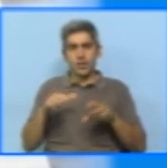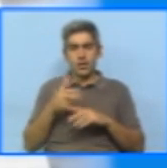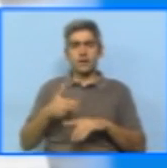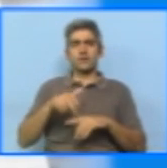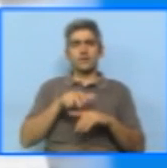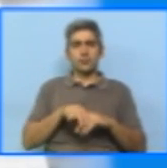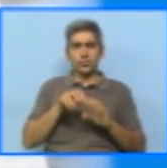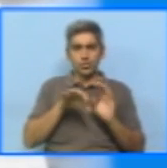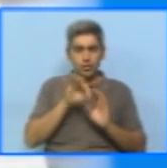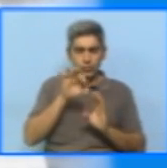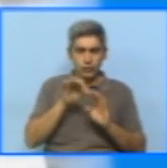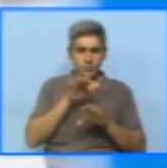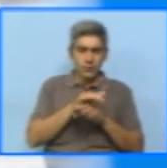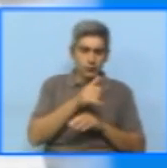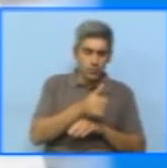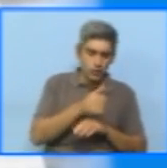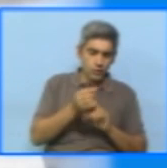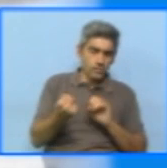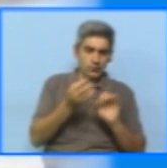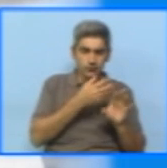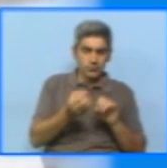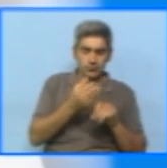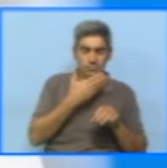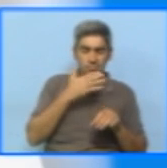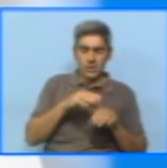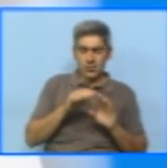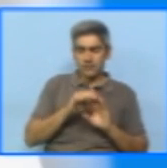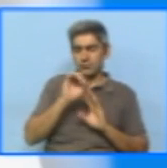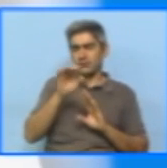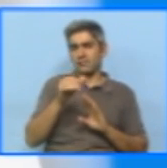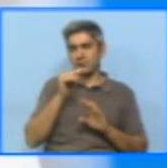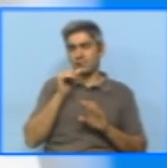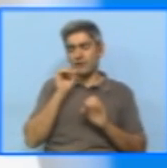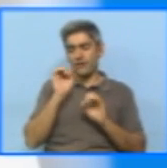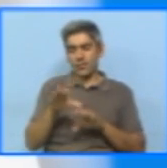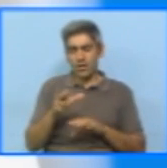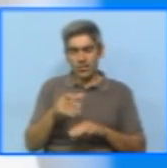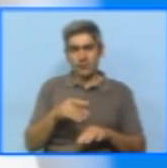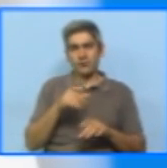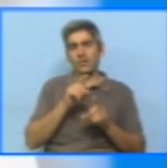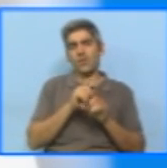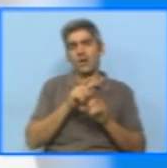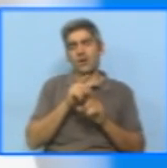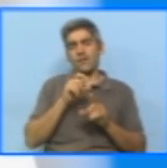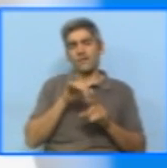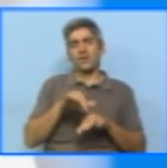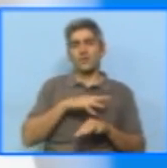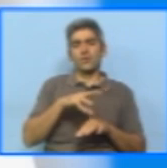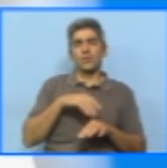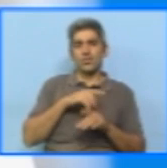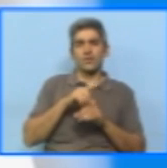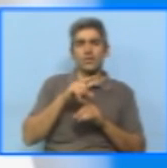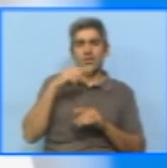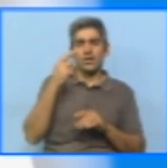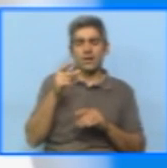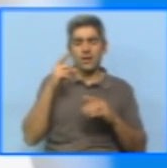sentando-se, escolhem os bons para os cestos e o que não presta, deitam-no fora. Assim será no fim do mundo. Os